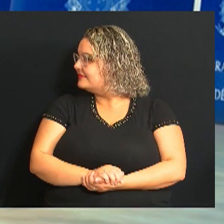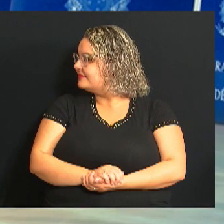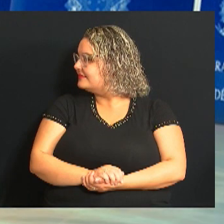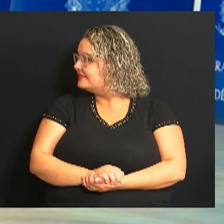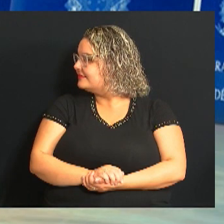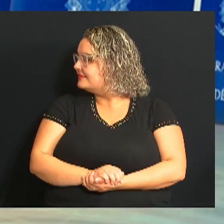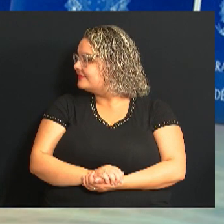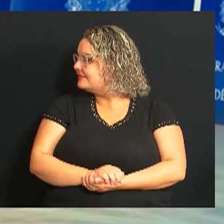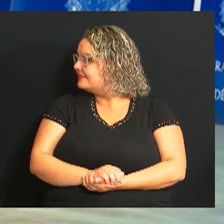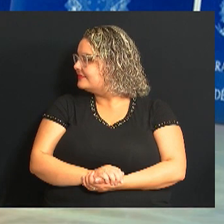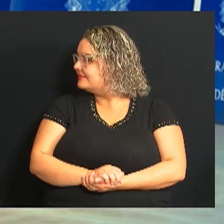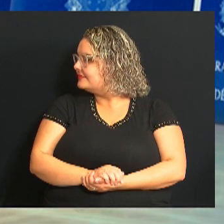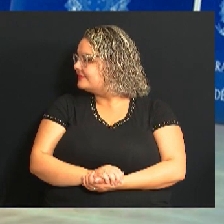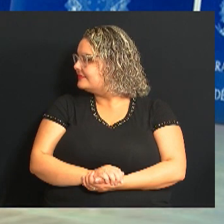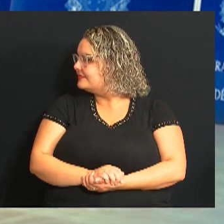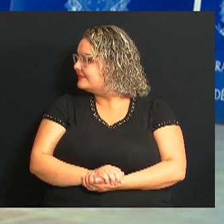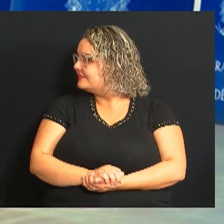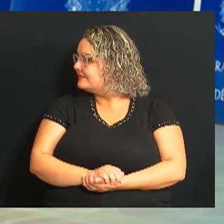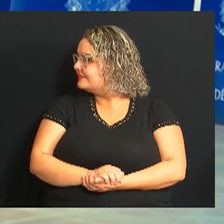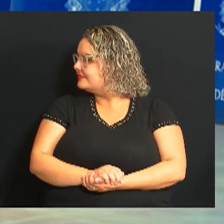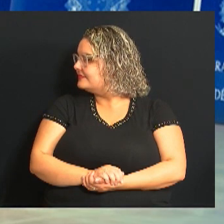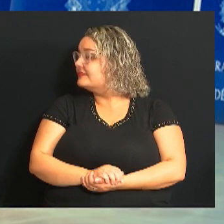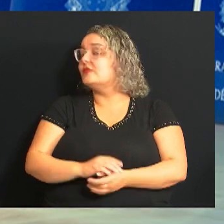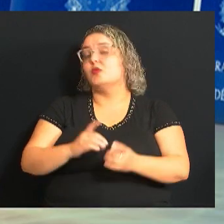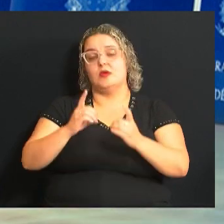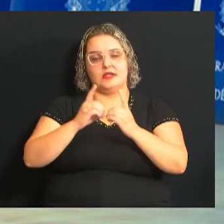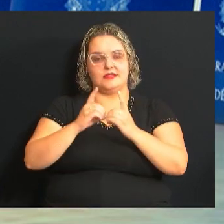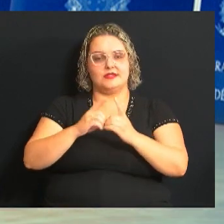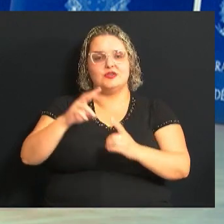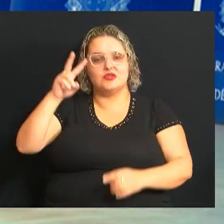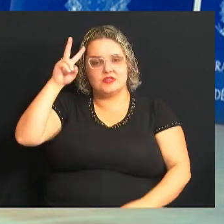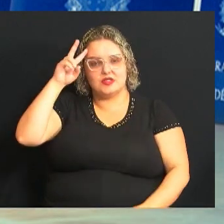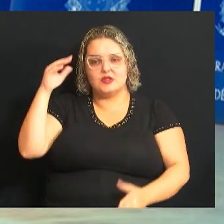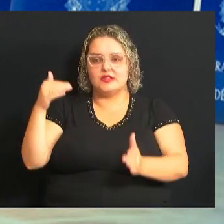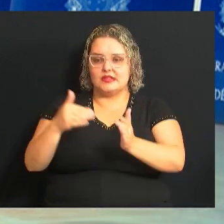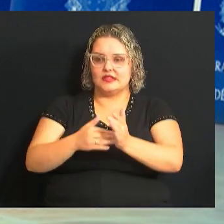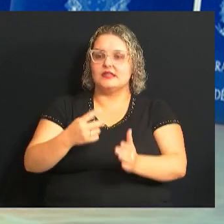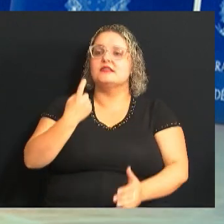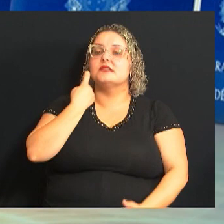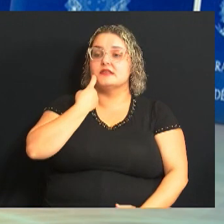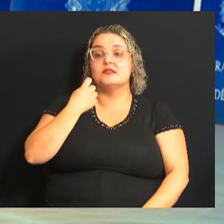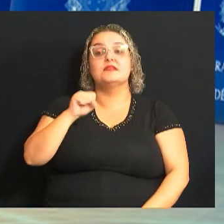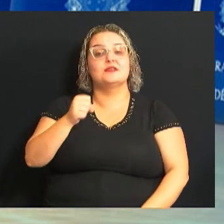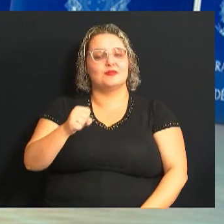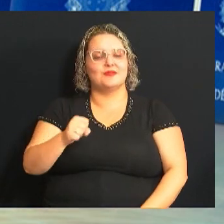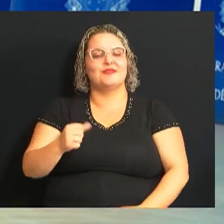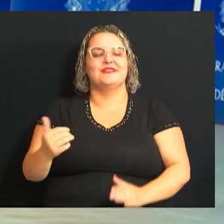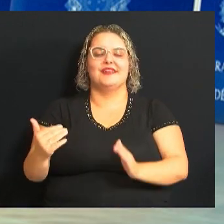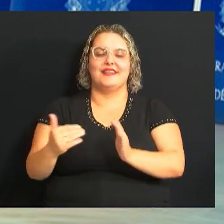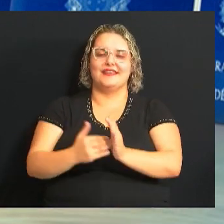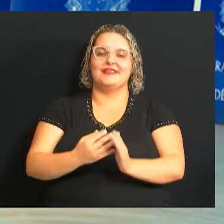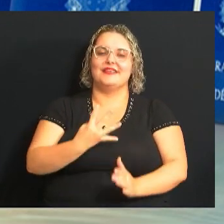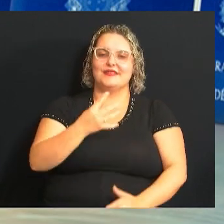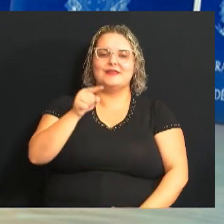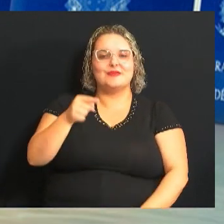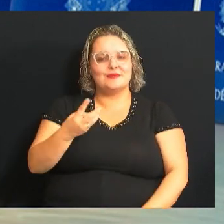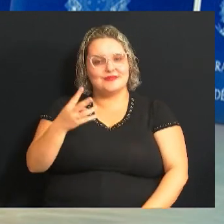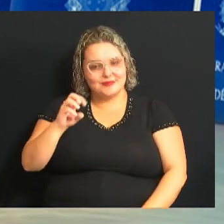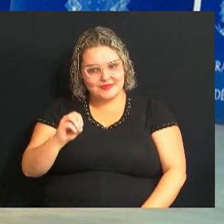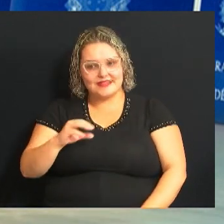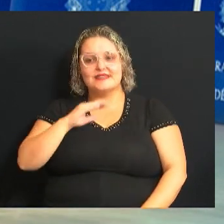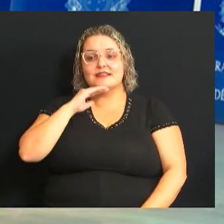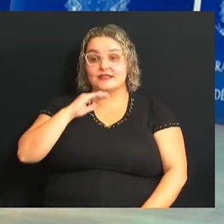na Vila São Francisco. O atendimento é de segunda a sexta-feira, das 8 da manhã às 4h30 da tarde.